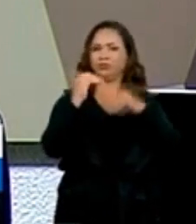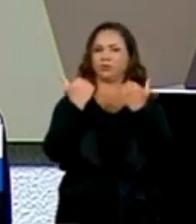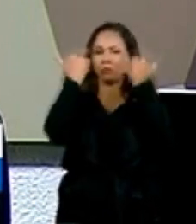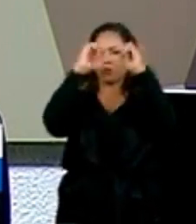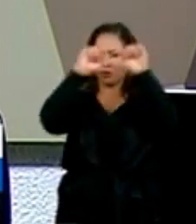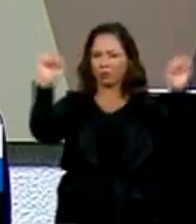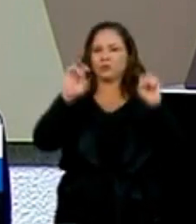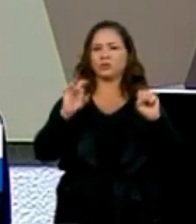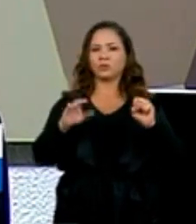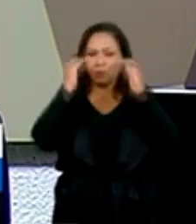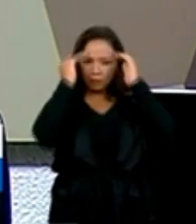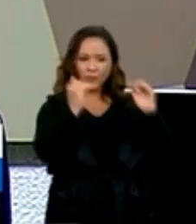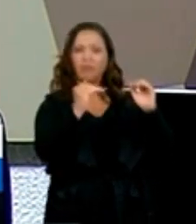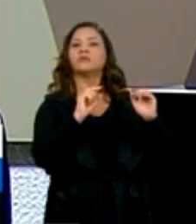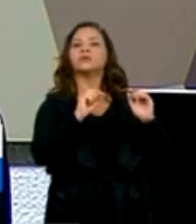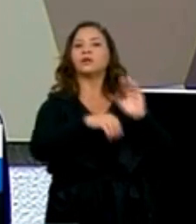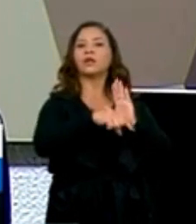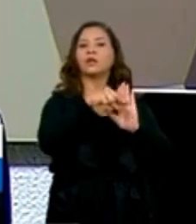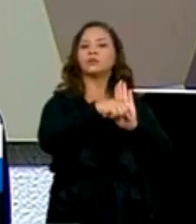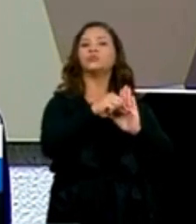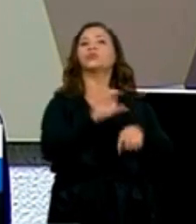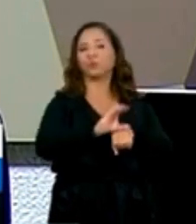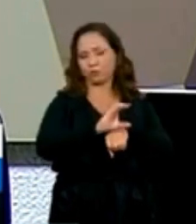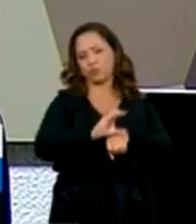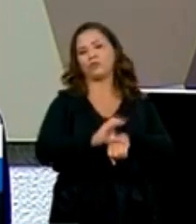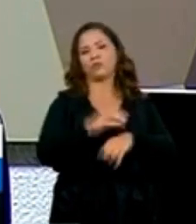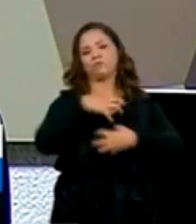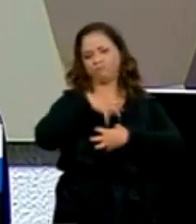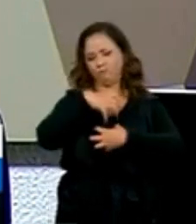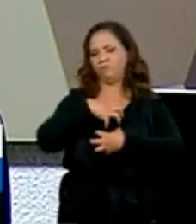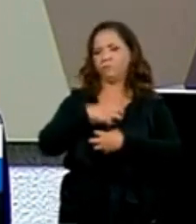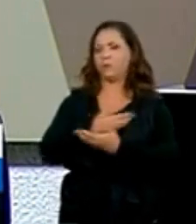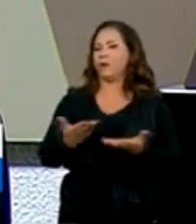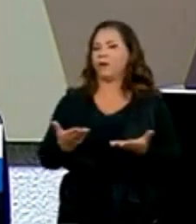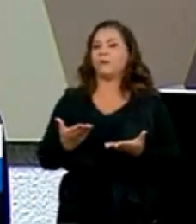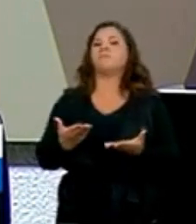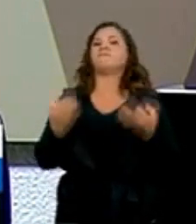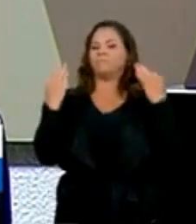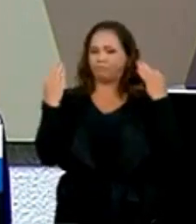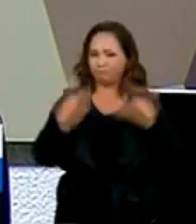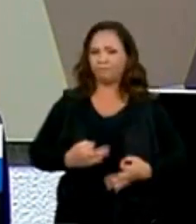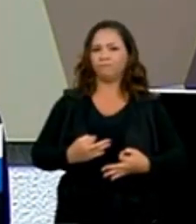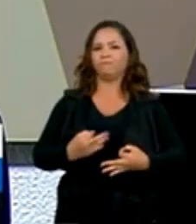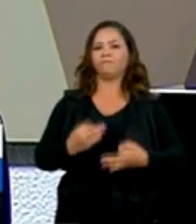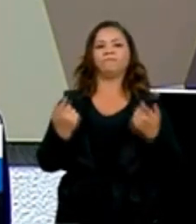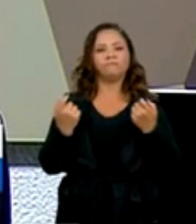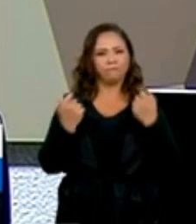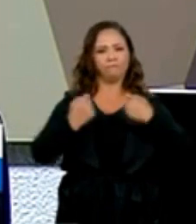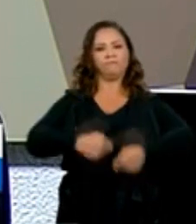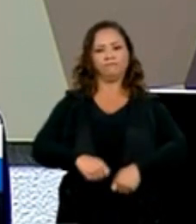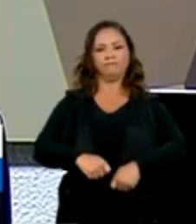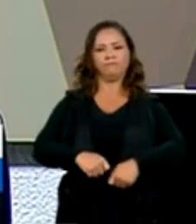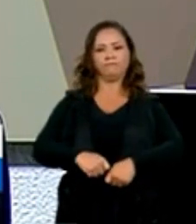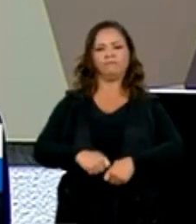pessoal, porque lutei pelos direitos individuais, mesmo contra a maré, sempre respeitando as leis